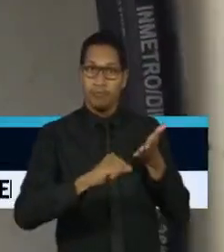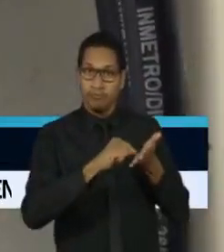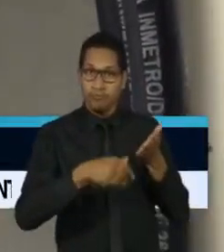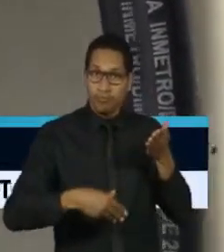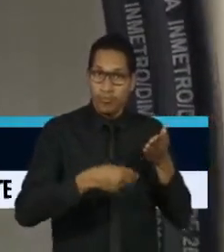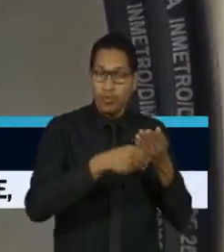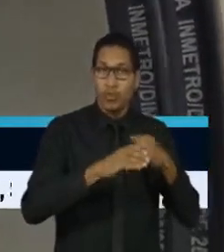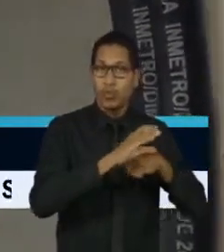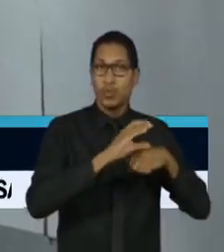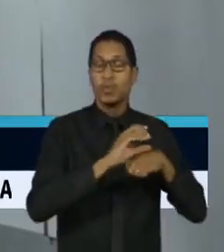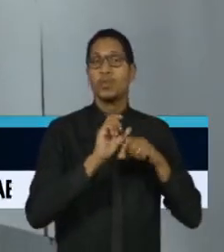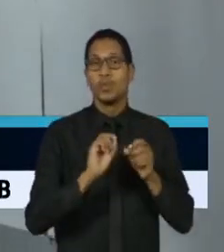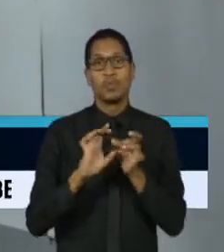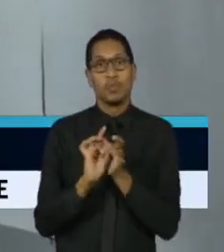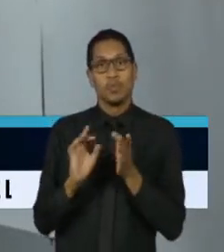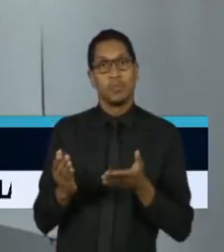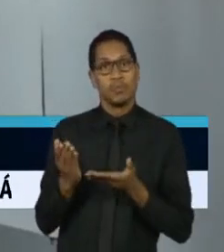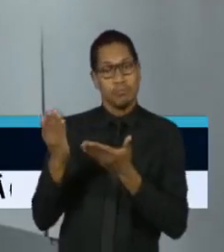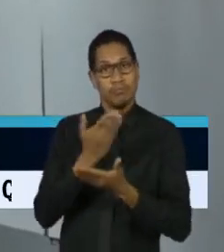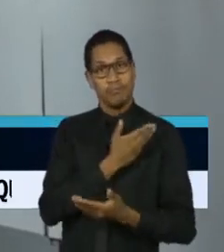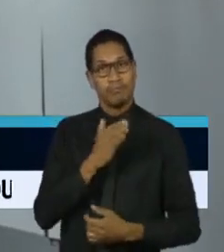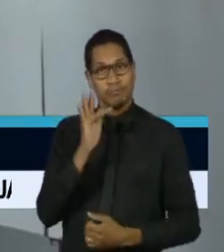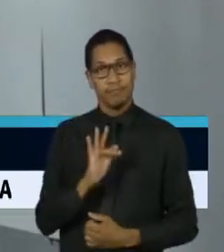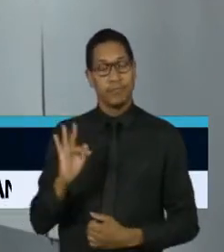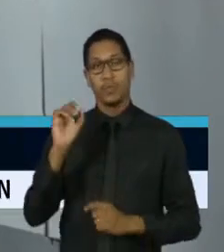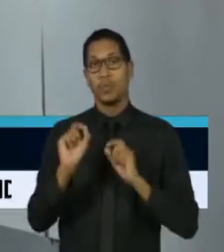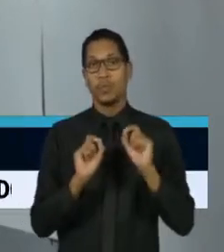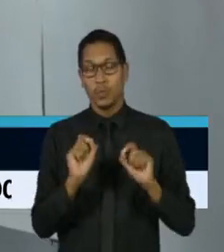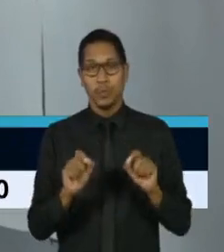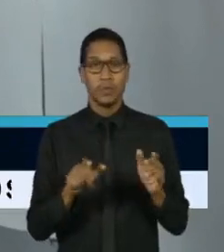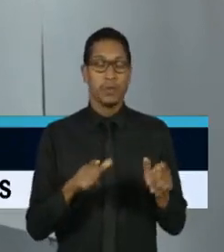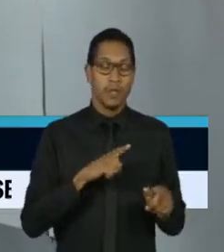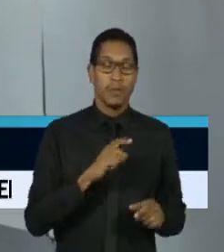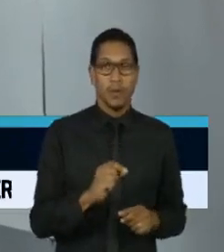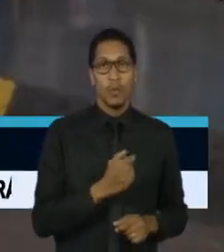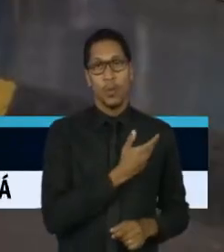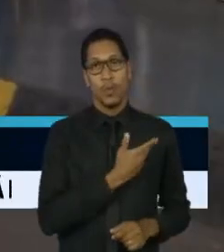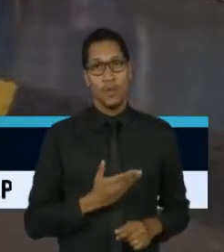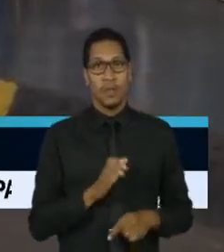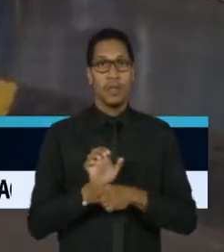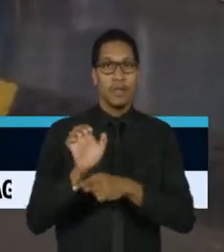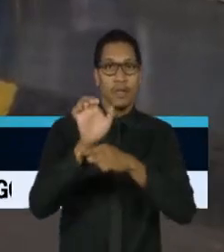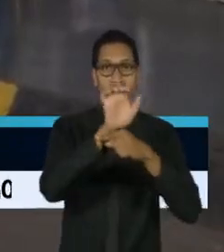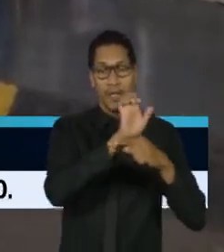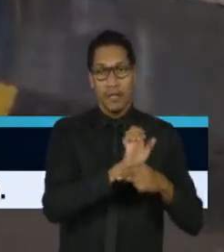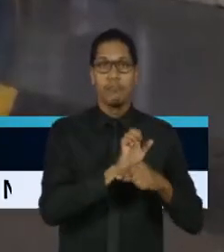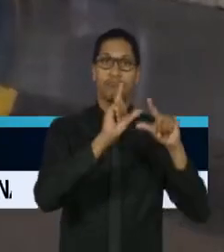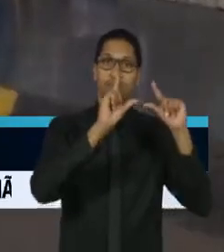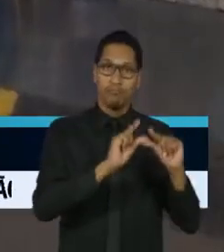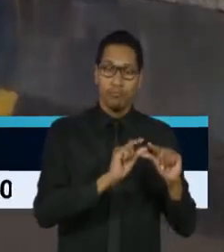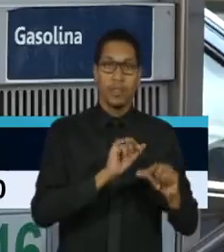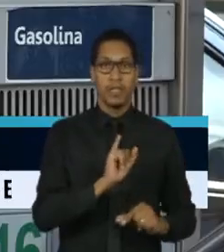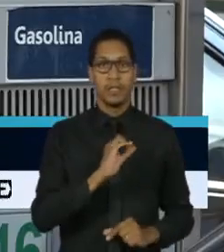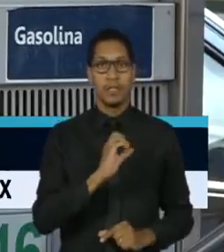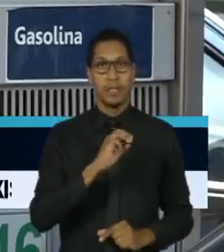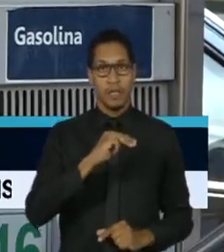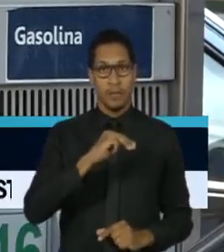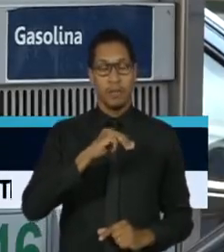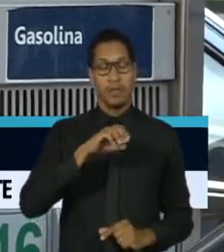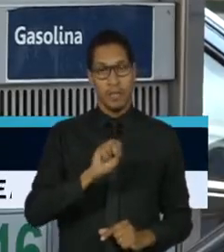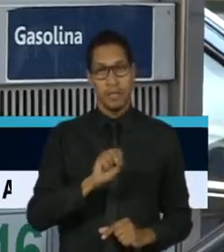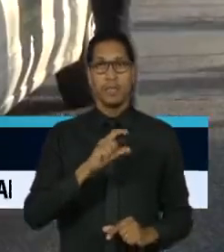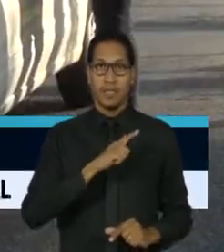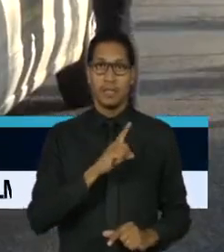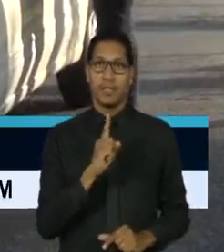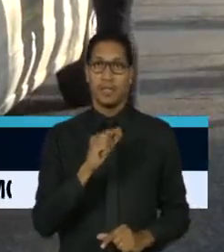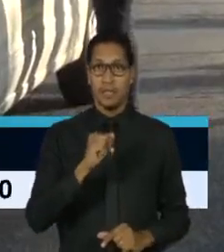permitiria ao governo federal ressarcir as perdas dos governos estaduais que diminuíssem alíquota do ICMS para menos